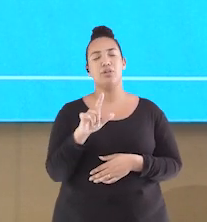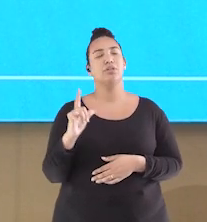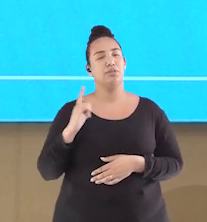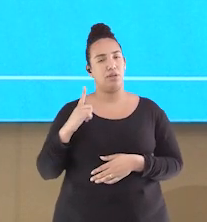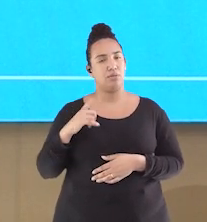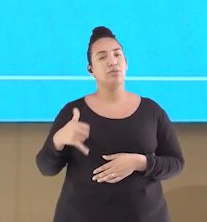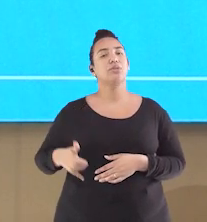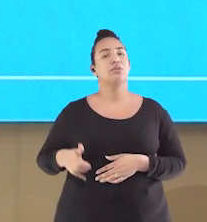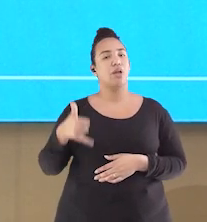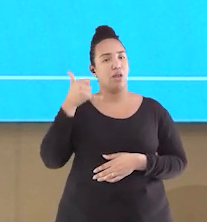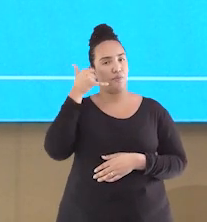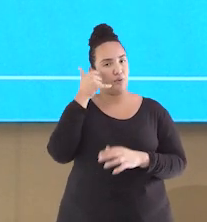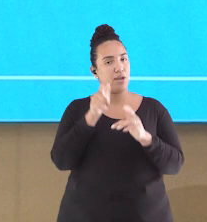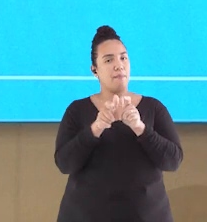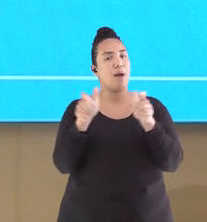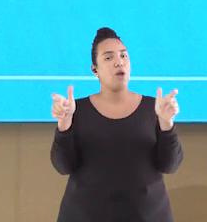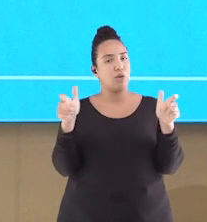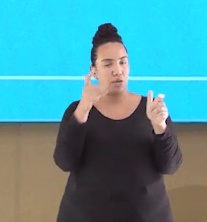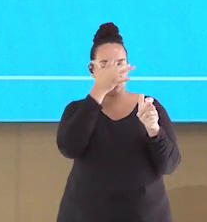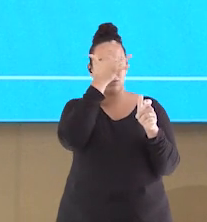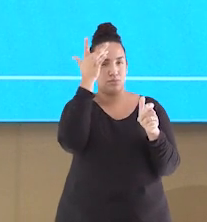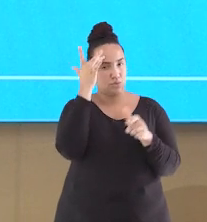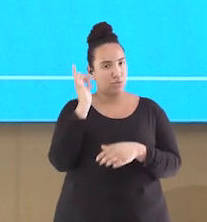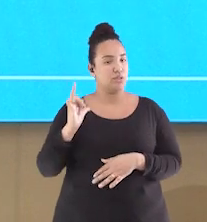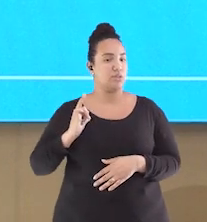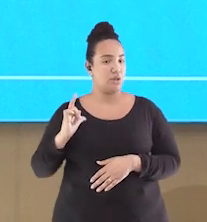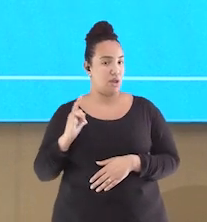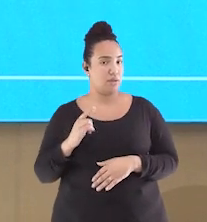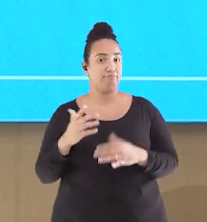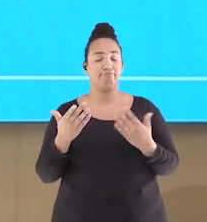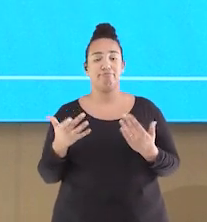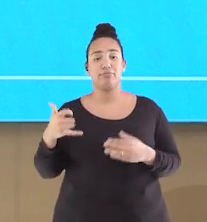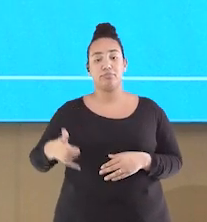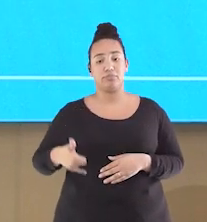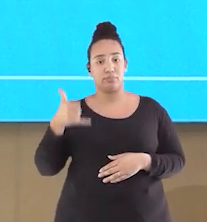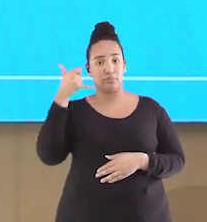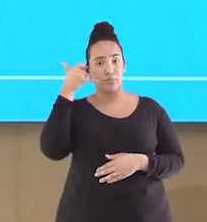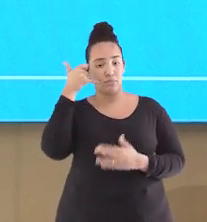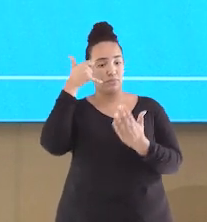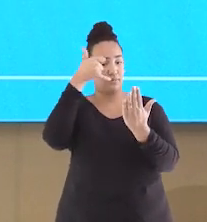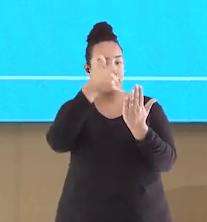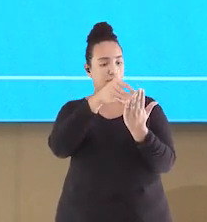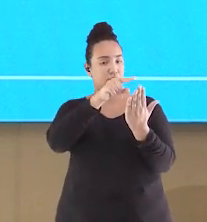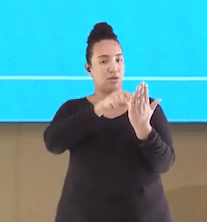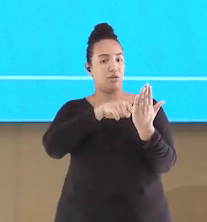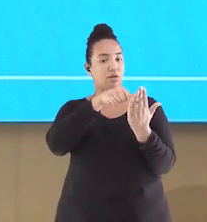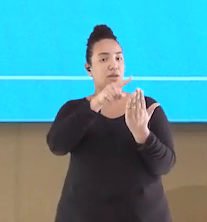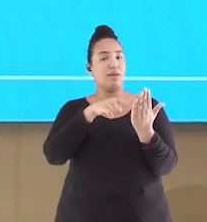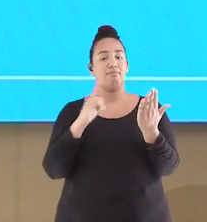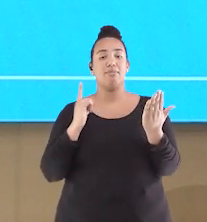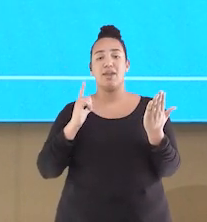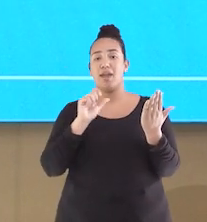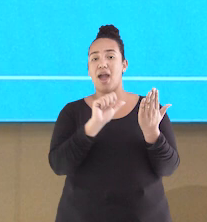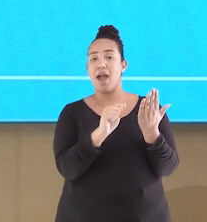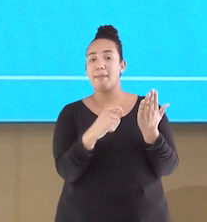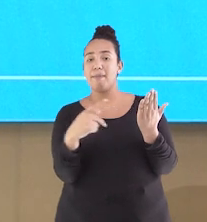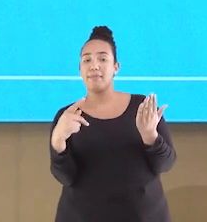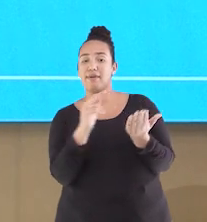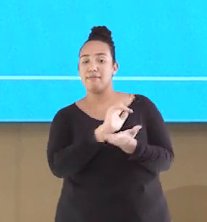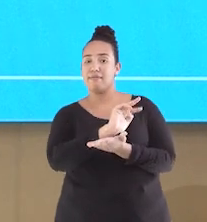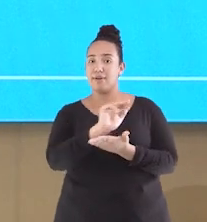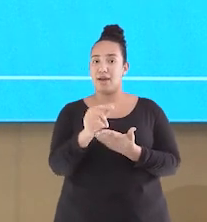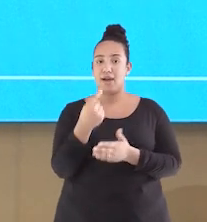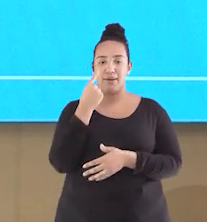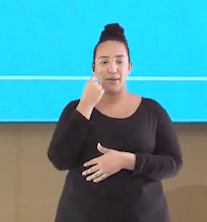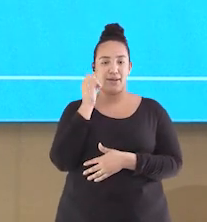não é verdade? Em nossa tela de celular temos vários aplicativos. Como vocês podem